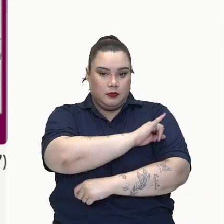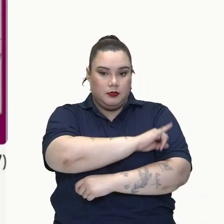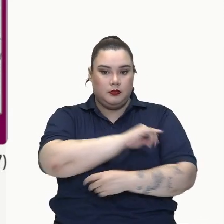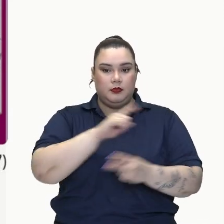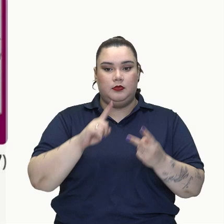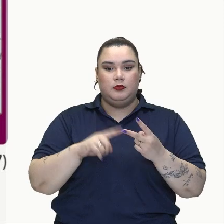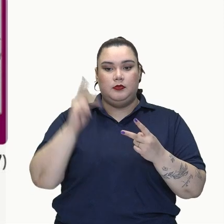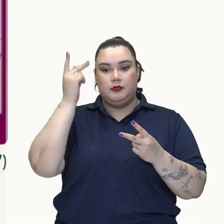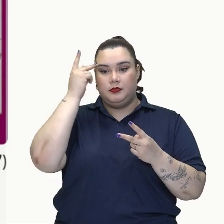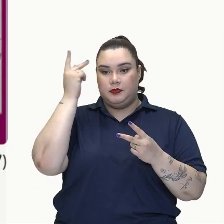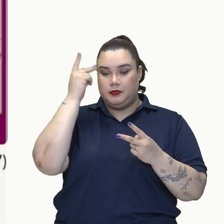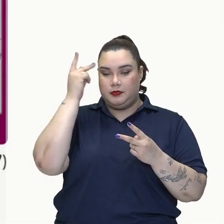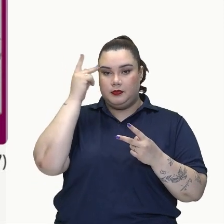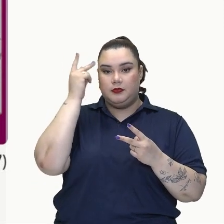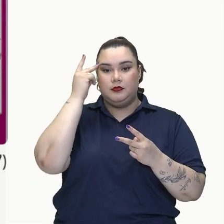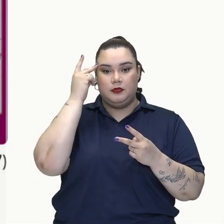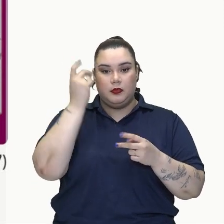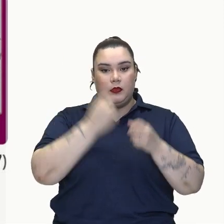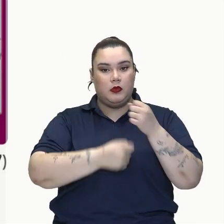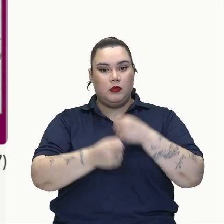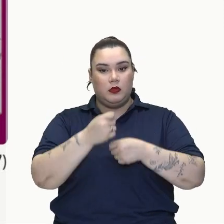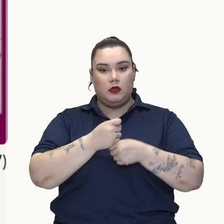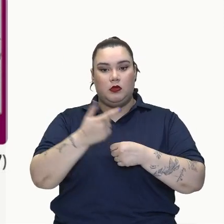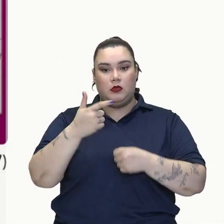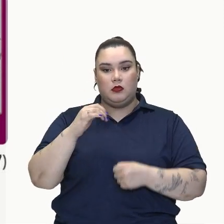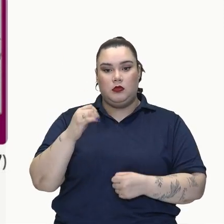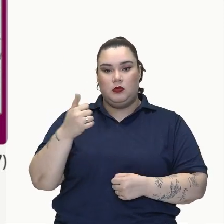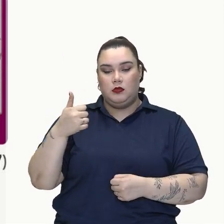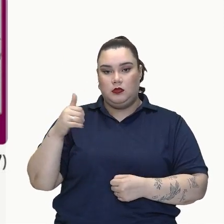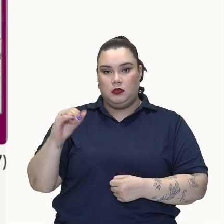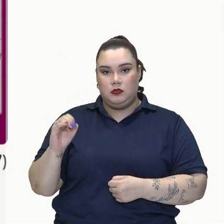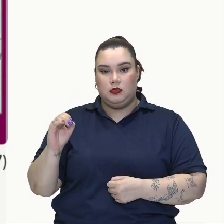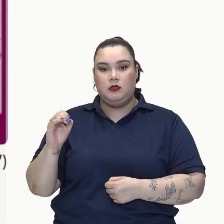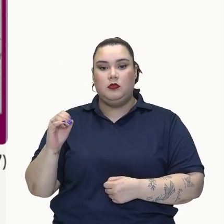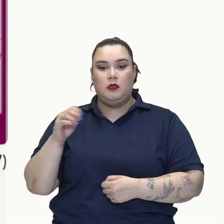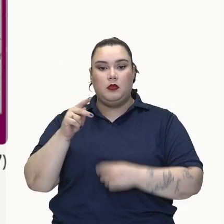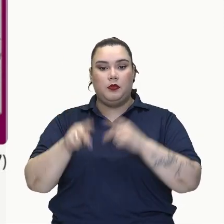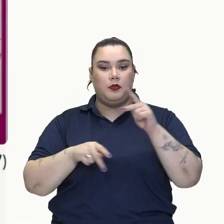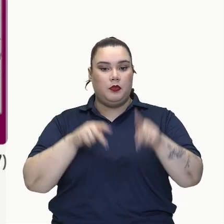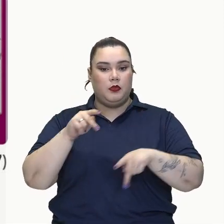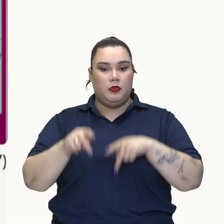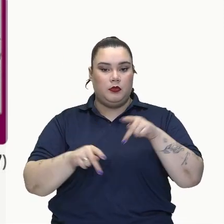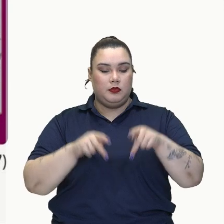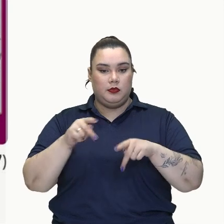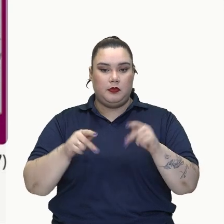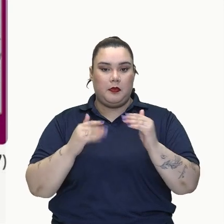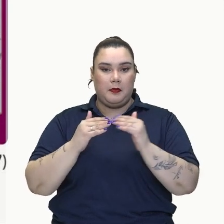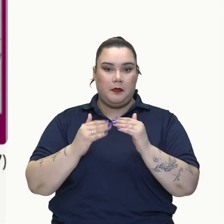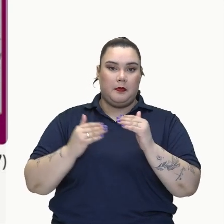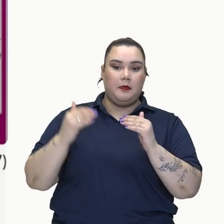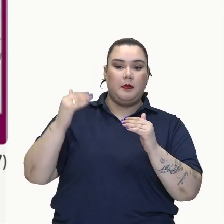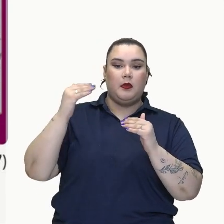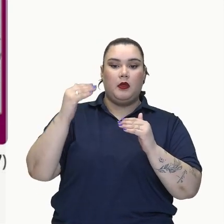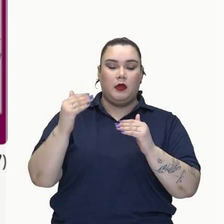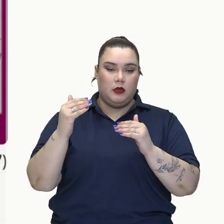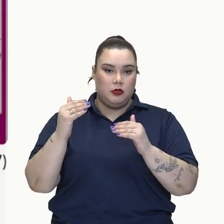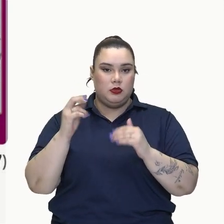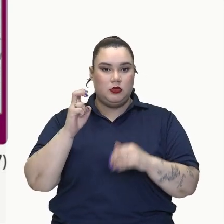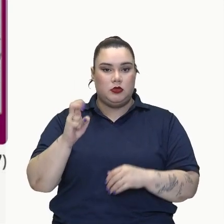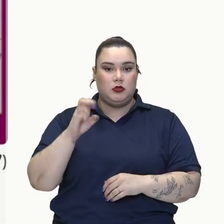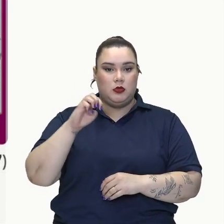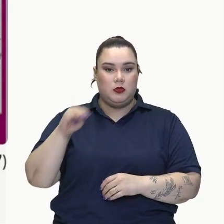São Paulo, né, no ano de 2010, aí, com uma população acima de